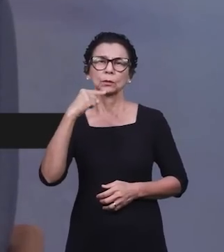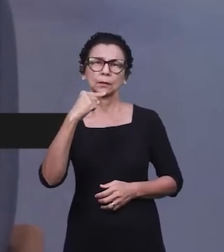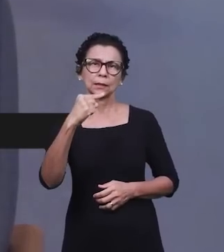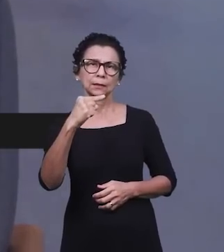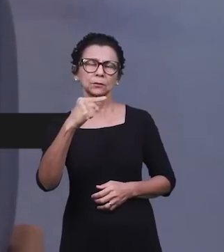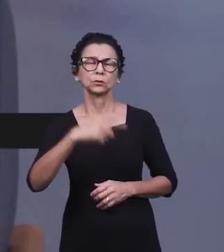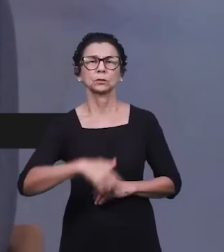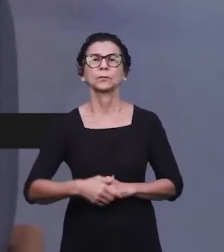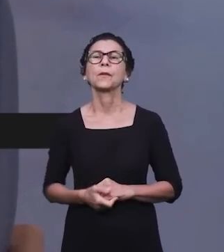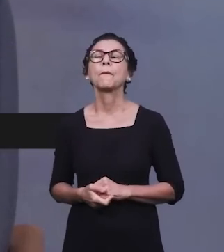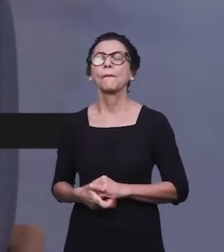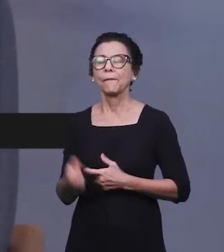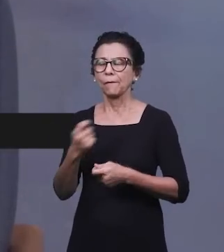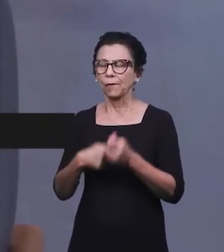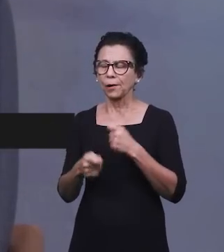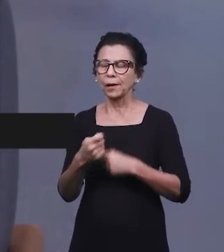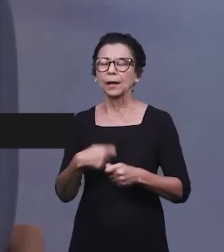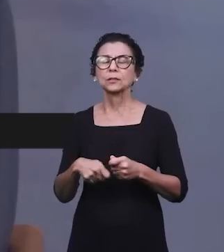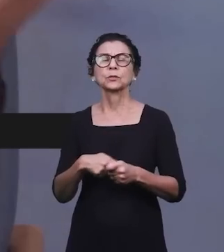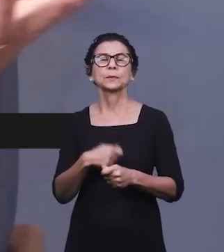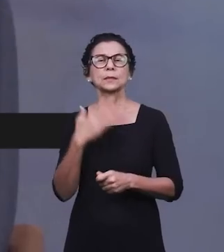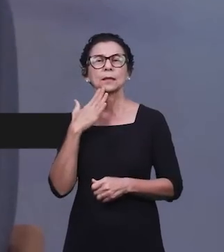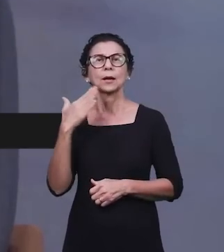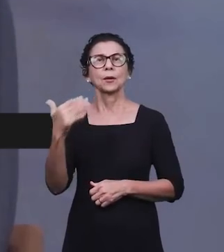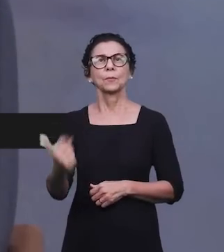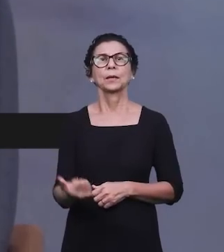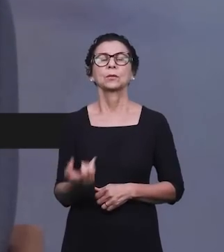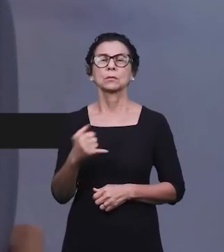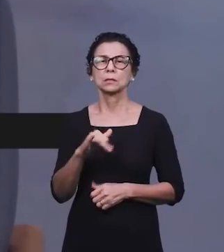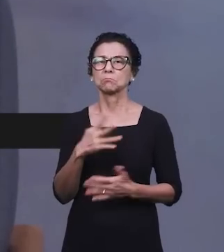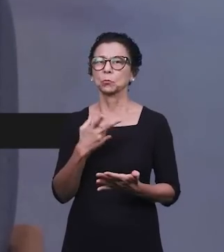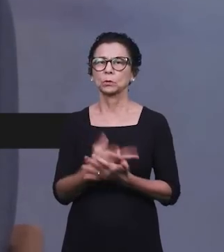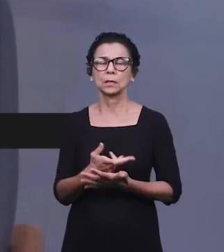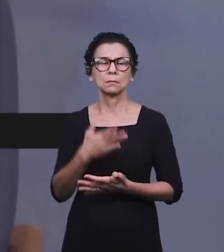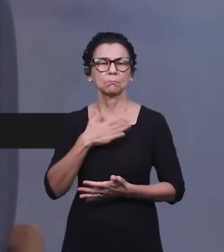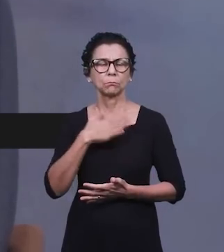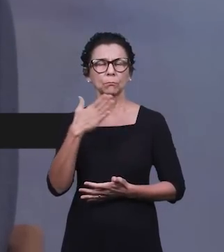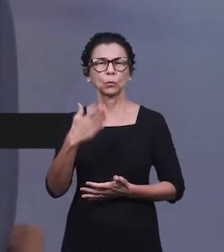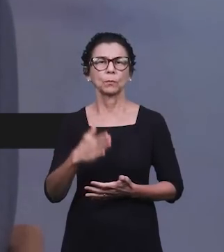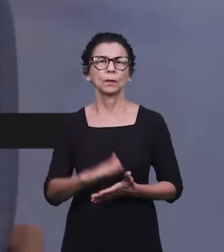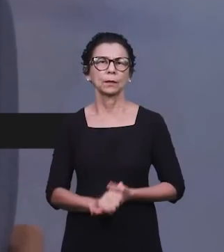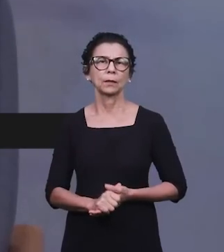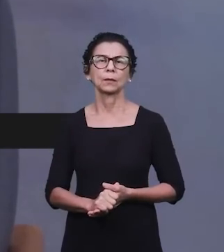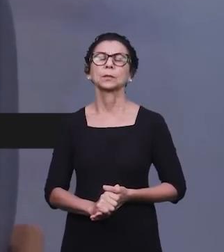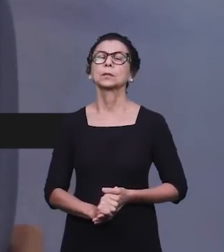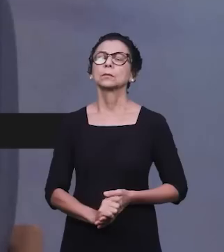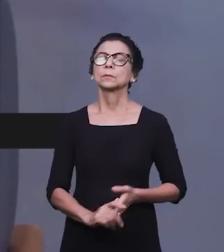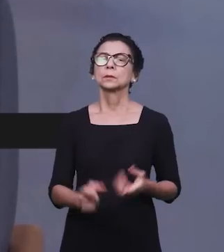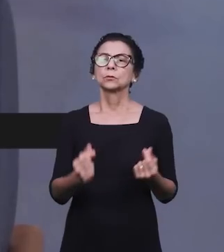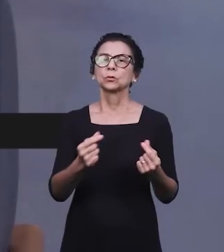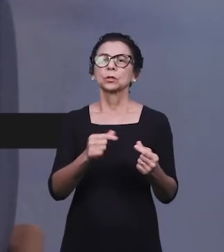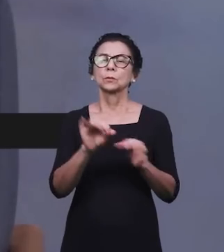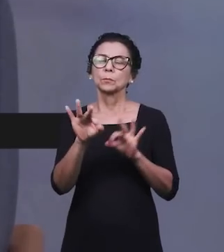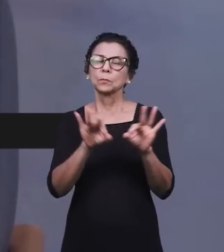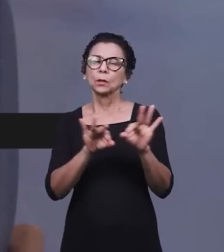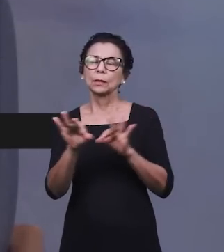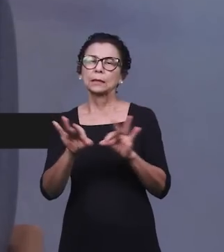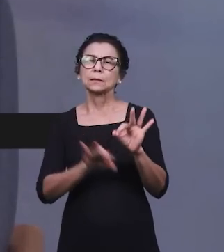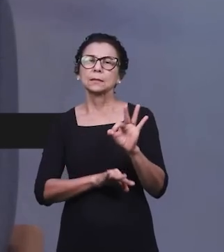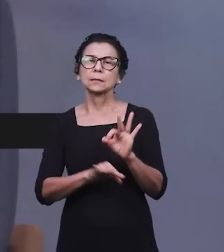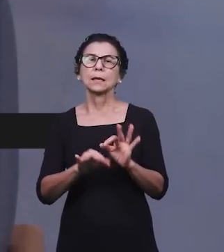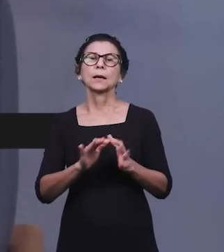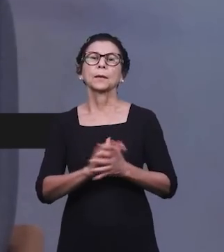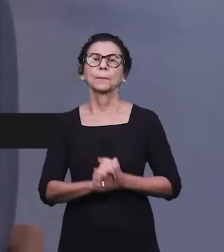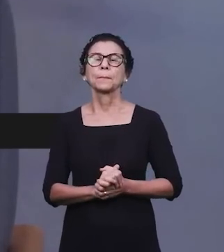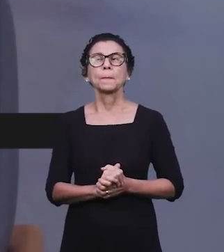vai conseguir manejar isso de uma forma melhor, até mesmo criando um controle financeiro, um planejamento financeiro, que é antecipando as